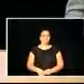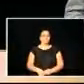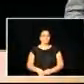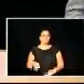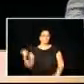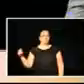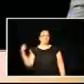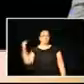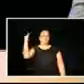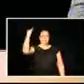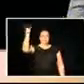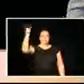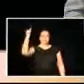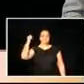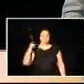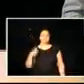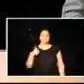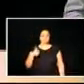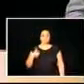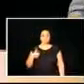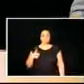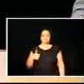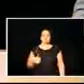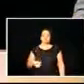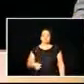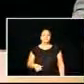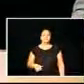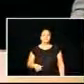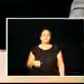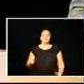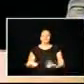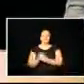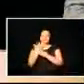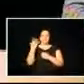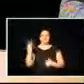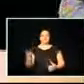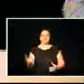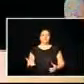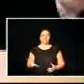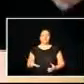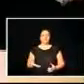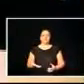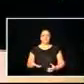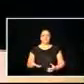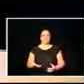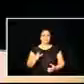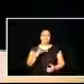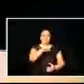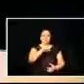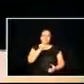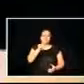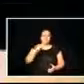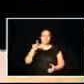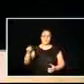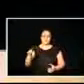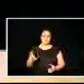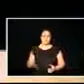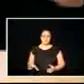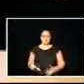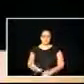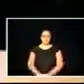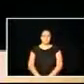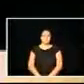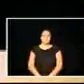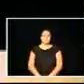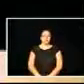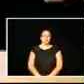importante, eu entendo que sim. Tem lá os cargos em comissão de livre escolha, de estatutário, que evidentemente, se colocar de livre escolha, tem